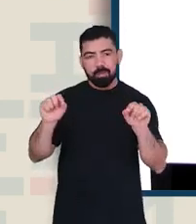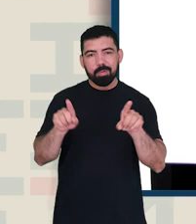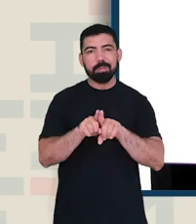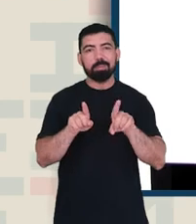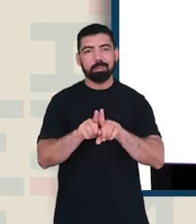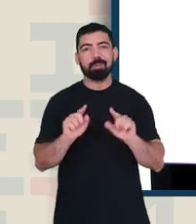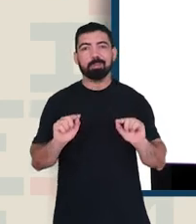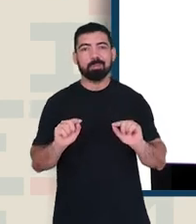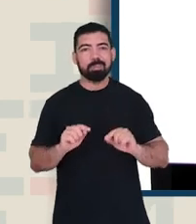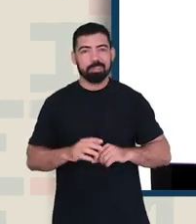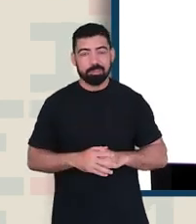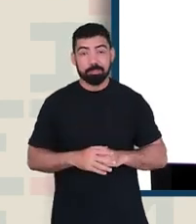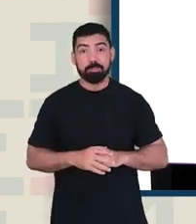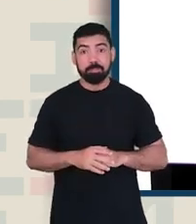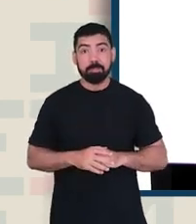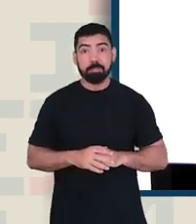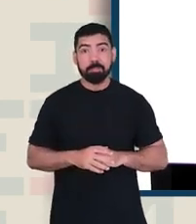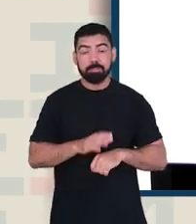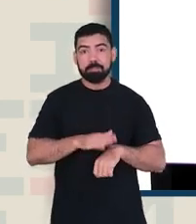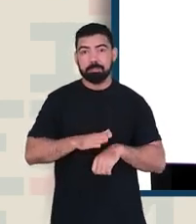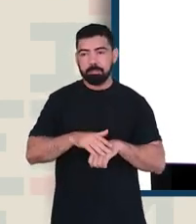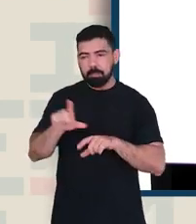alguns